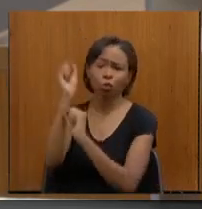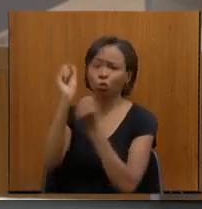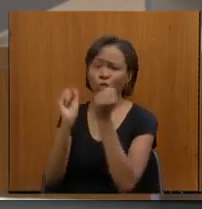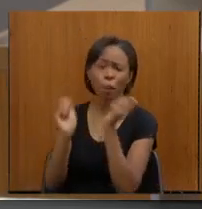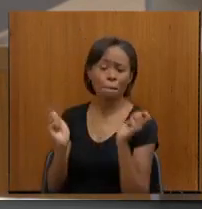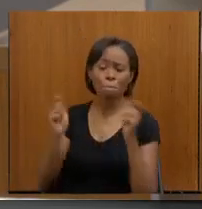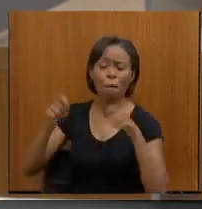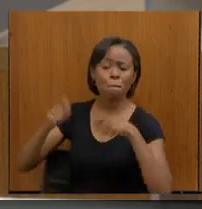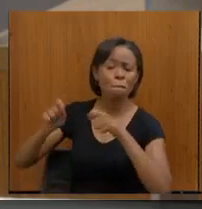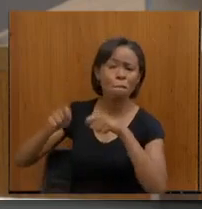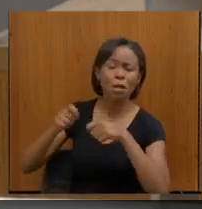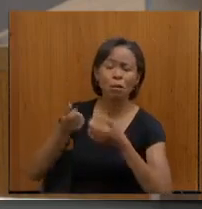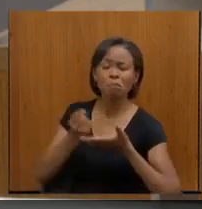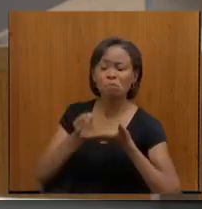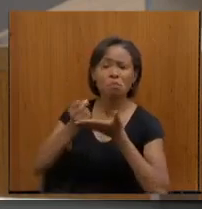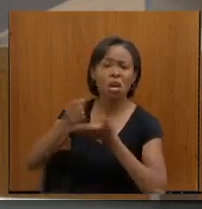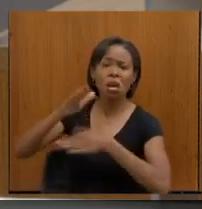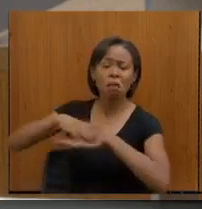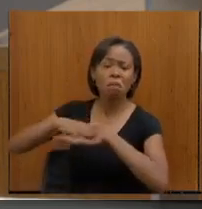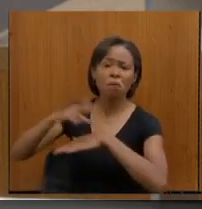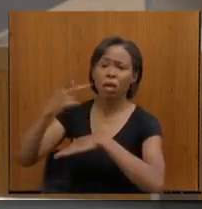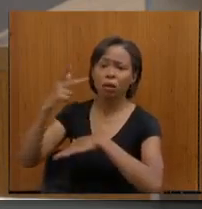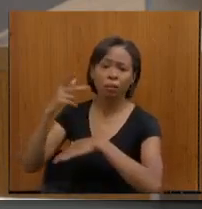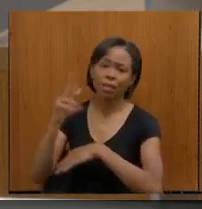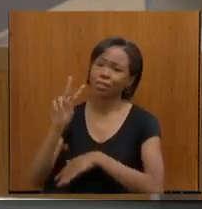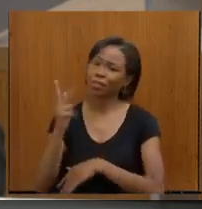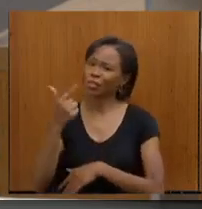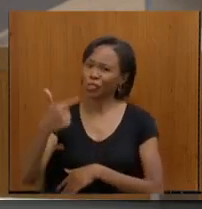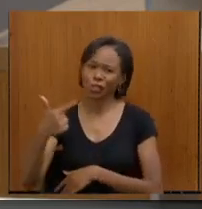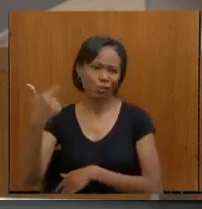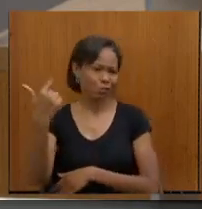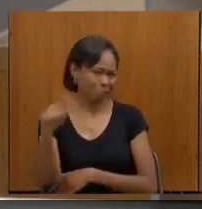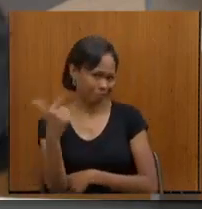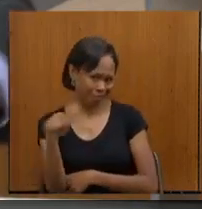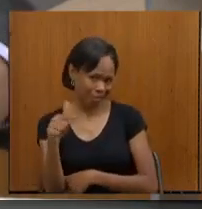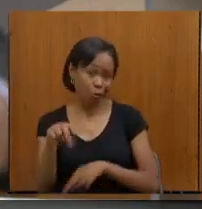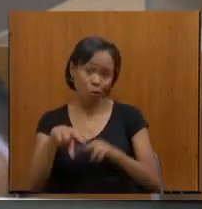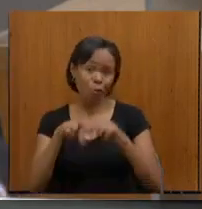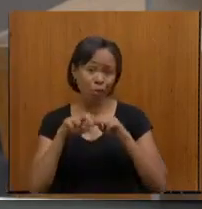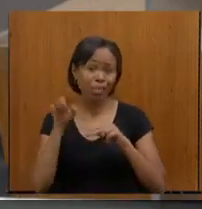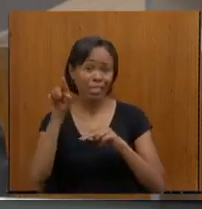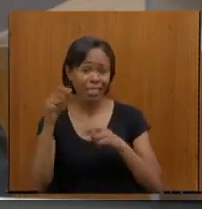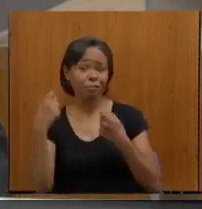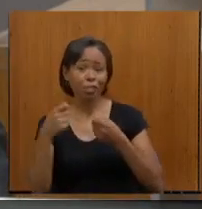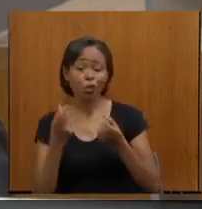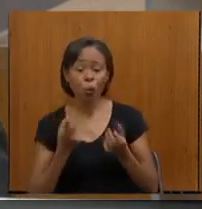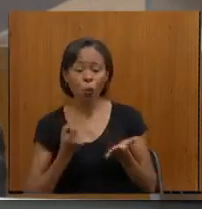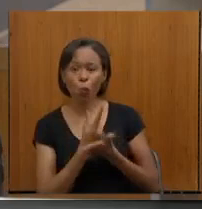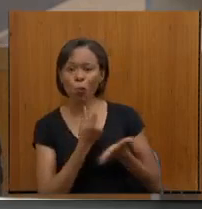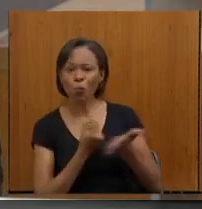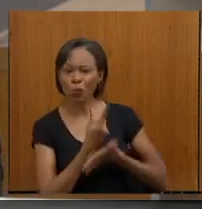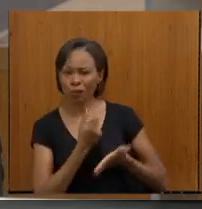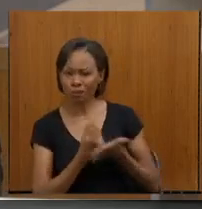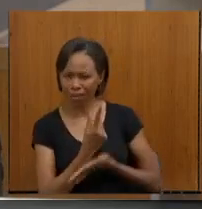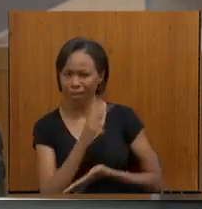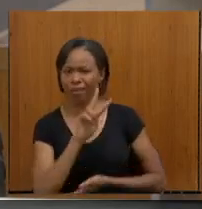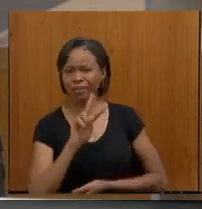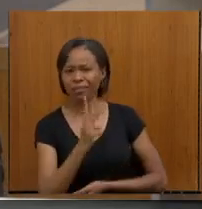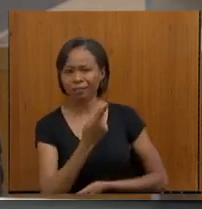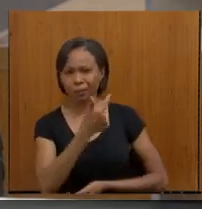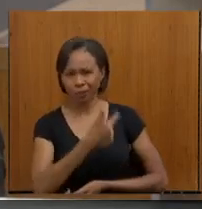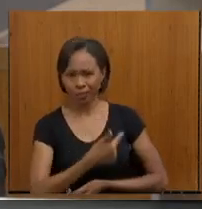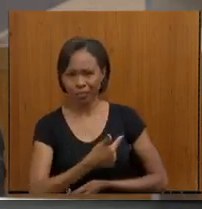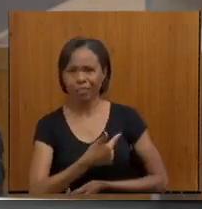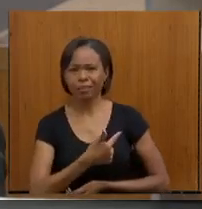suficiente para a utilização energética do hidrogênio Então conta disso ele precisa importar o hidrogênio né e ele